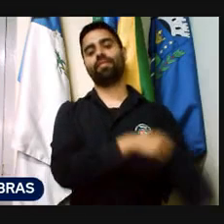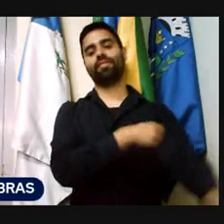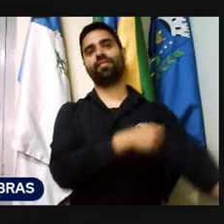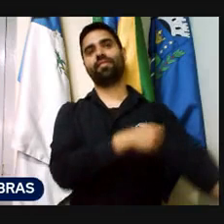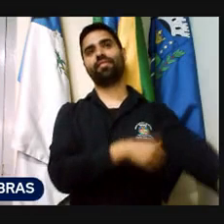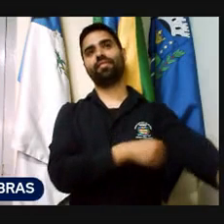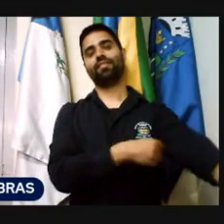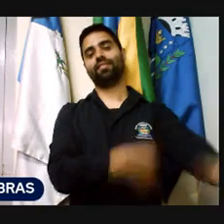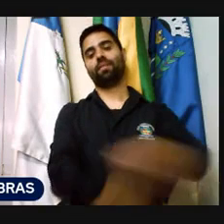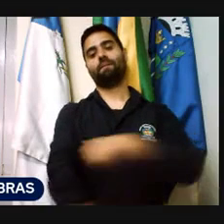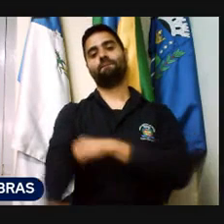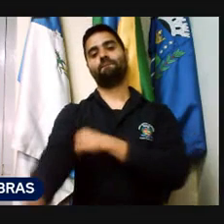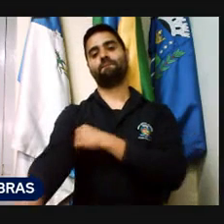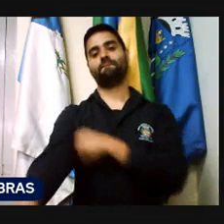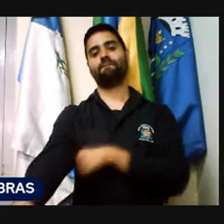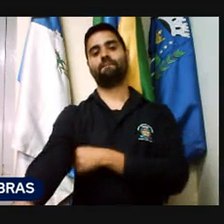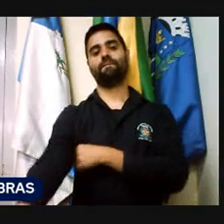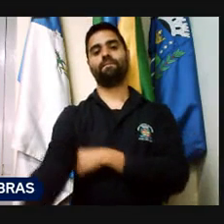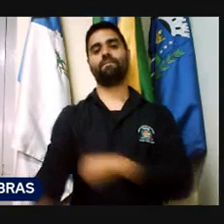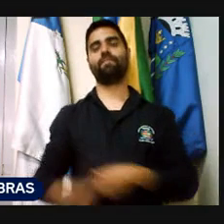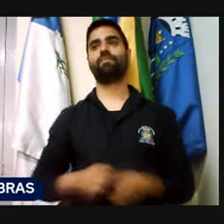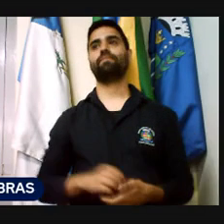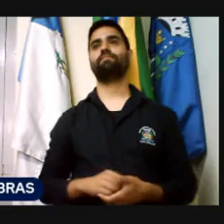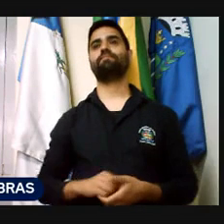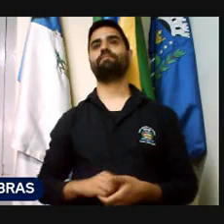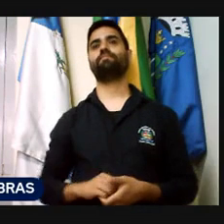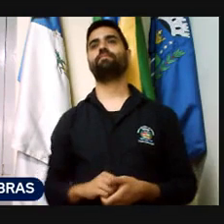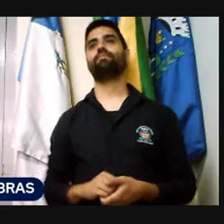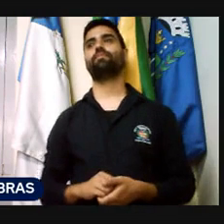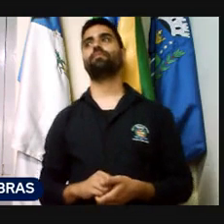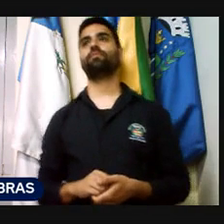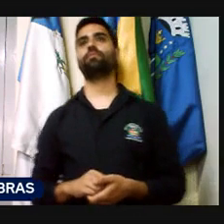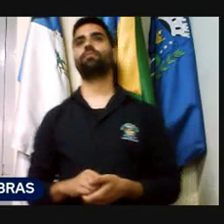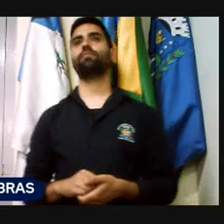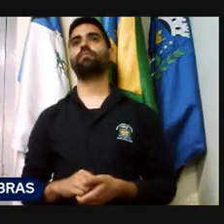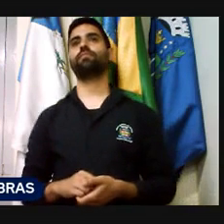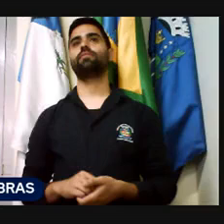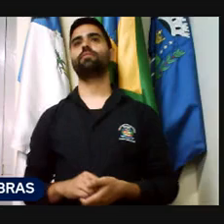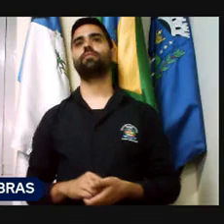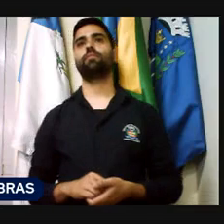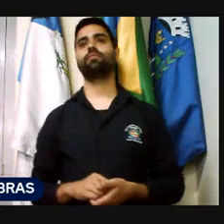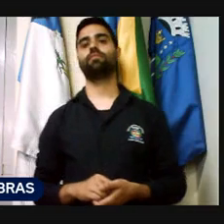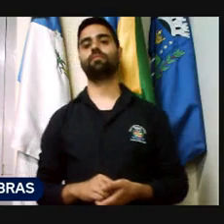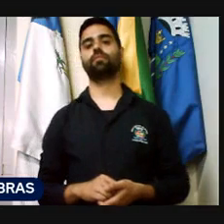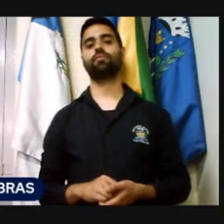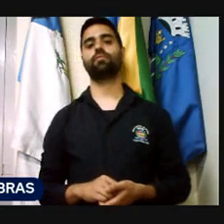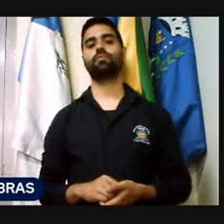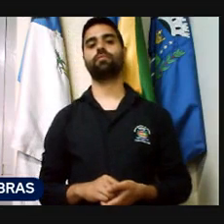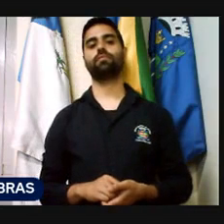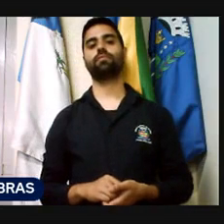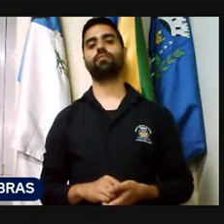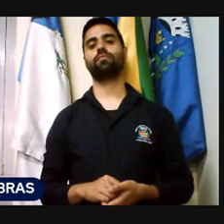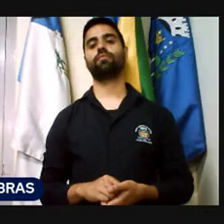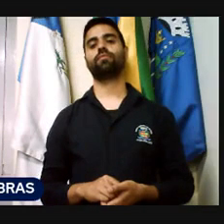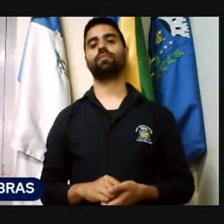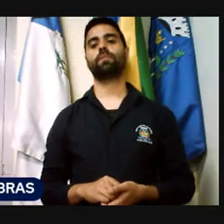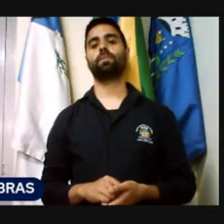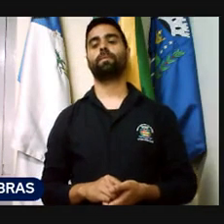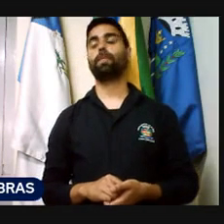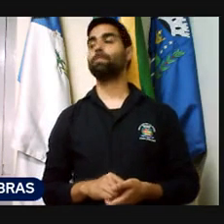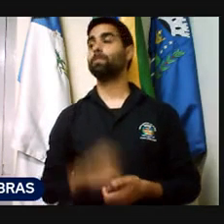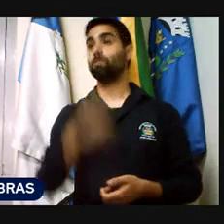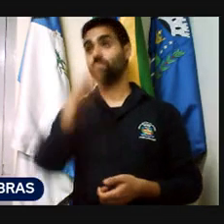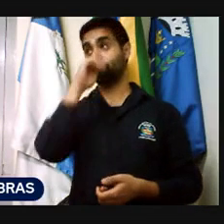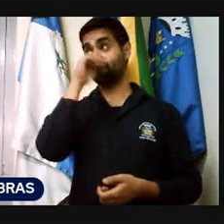David. Vereador Eduardo Ávila. Aprovo. Vereador Eduardo Rank. Aprova. Vereador Fabiano Vasconcelos. Aprova. Vereador